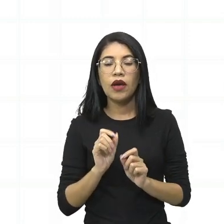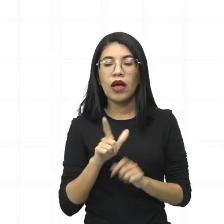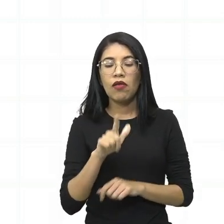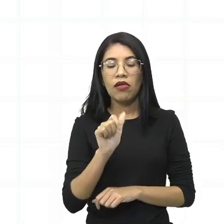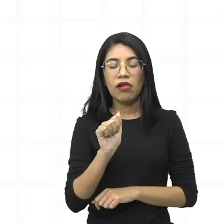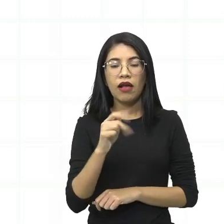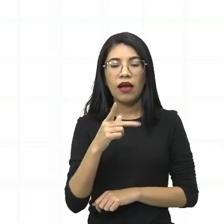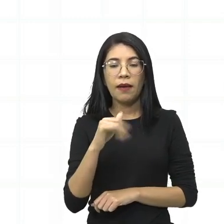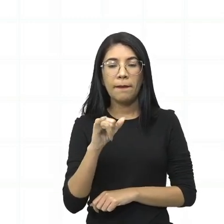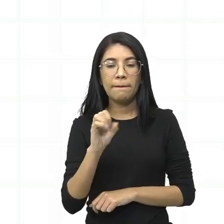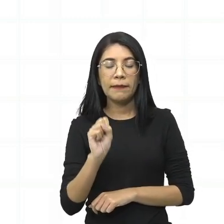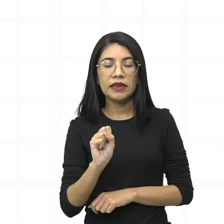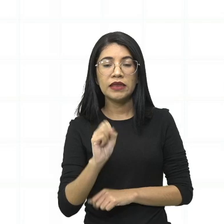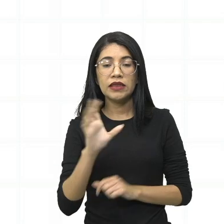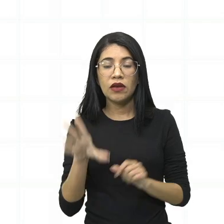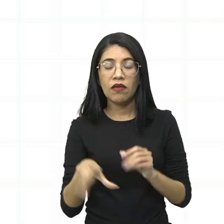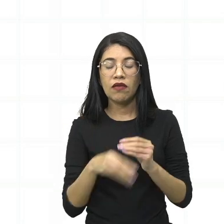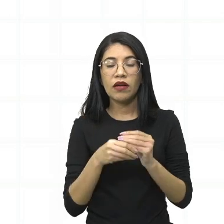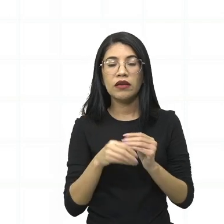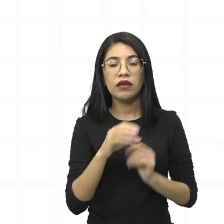sim acrescentei o artigo.